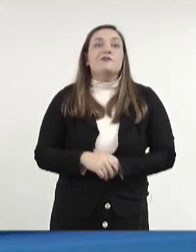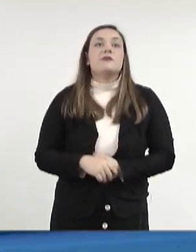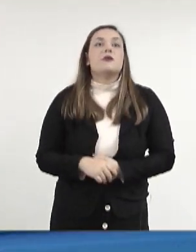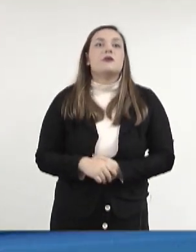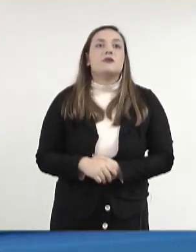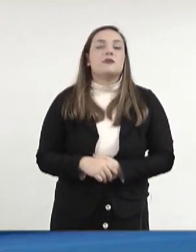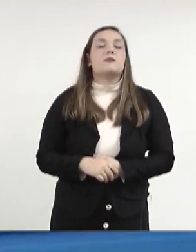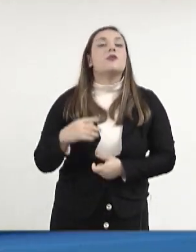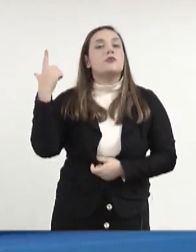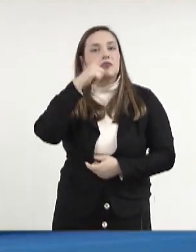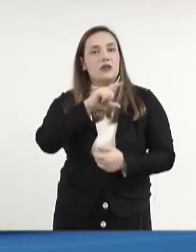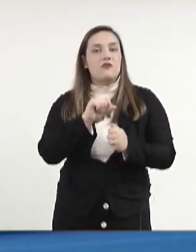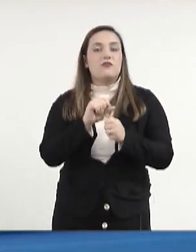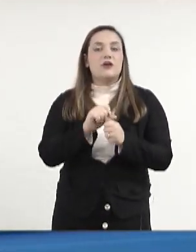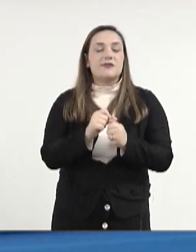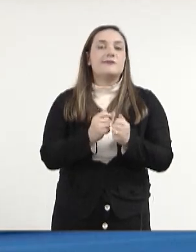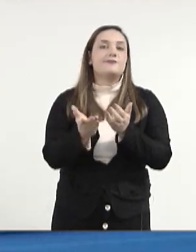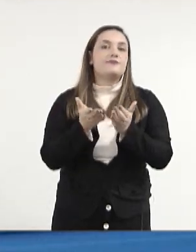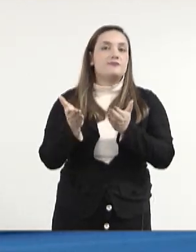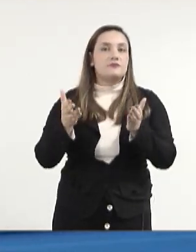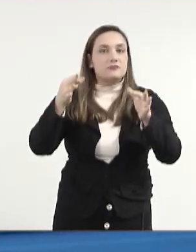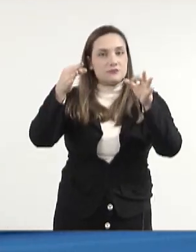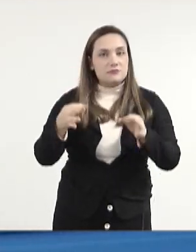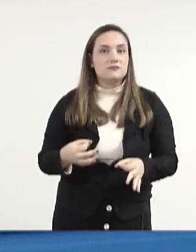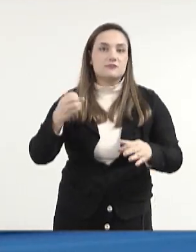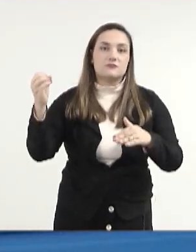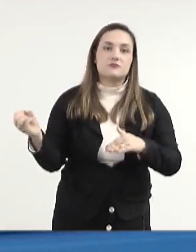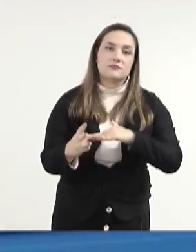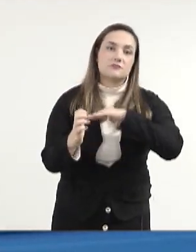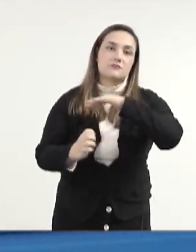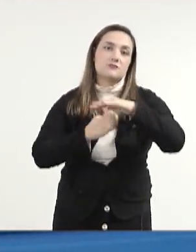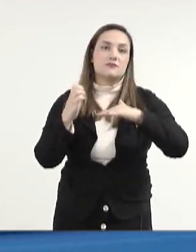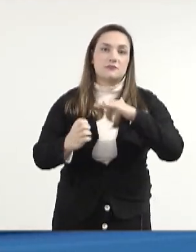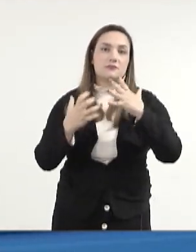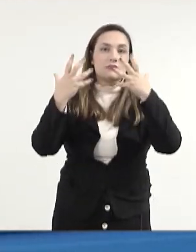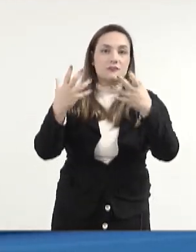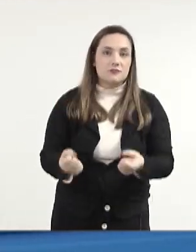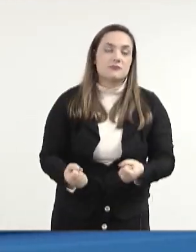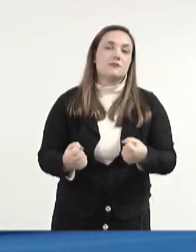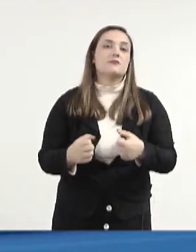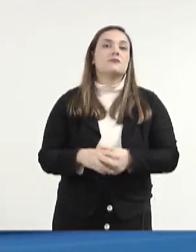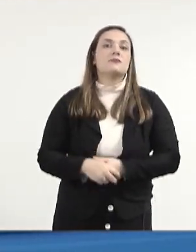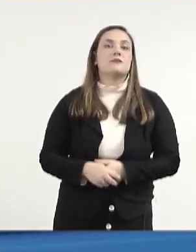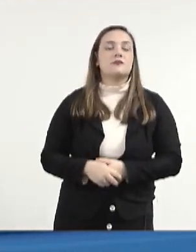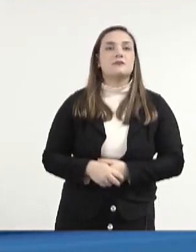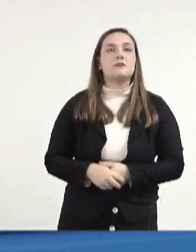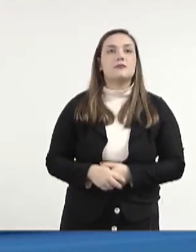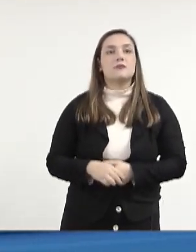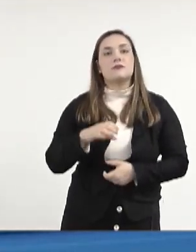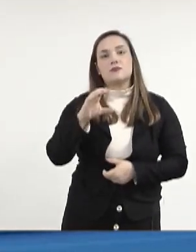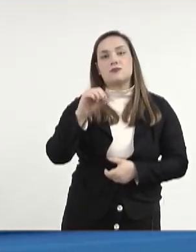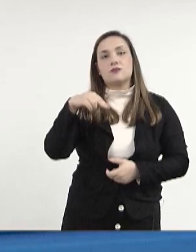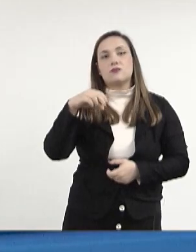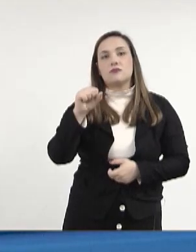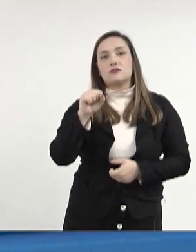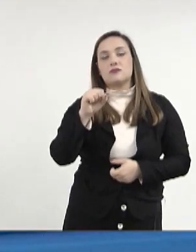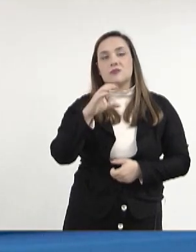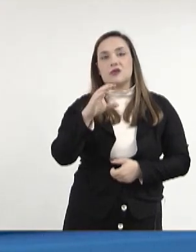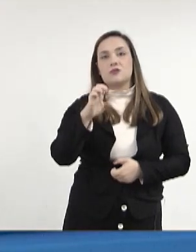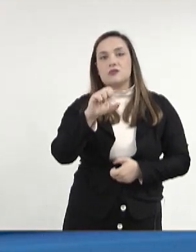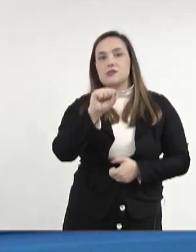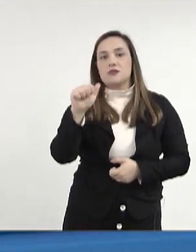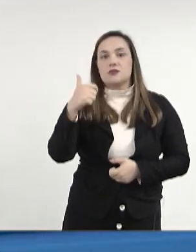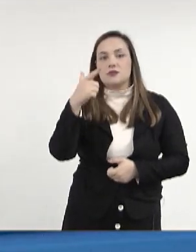um processo de relicitação para uma nova empresa assumir a concessão e, a partir